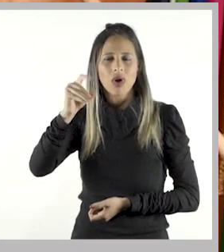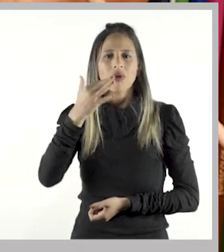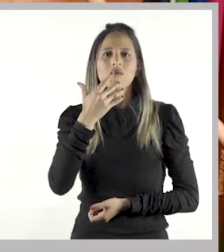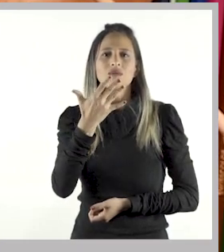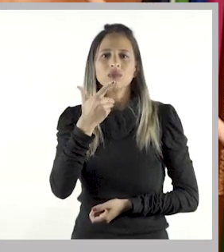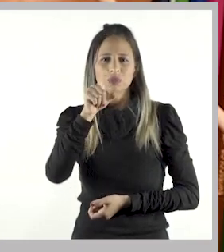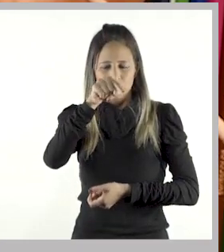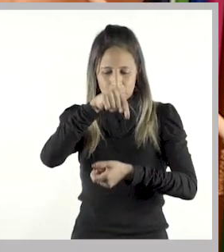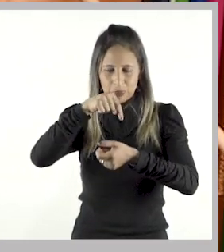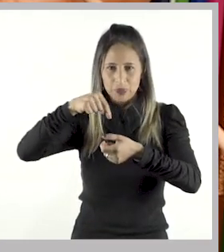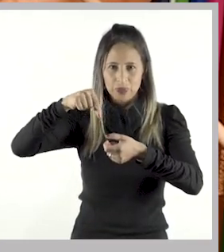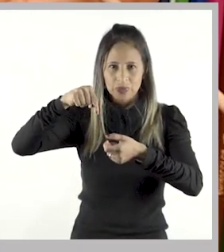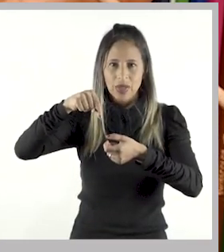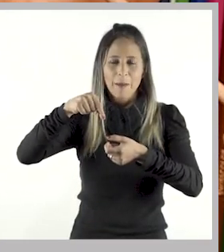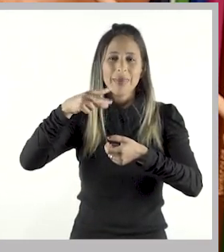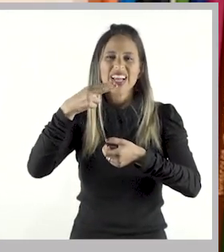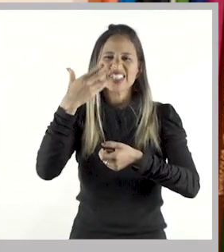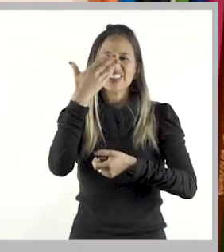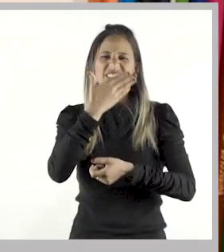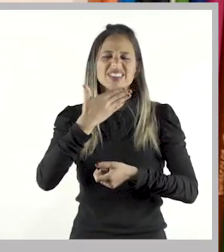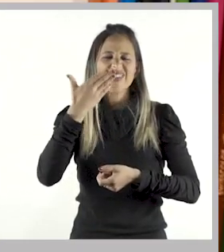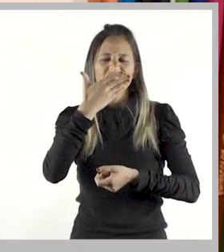doce.